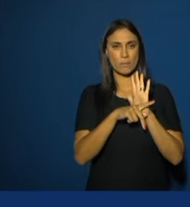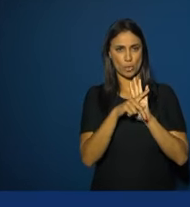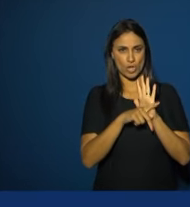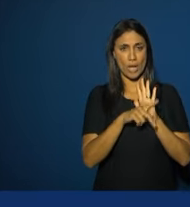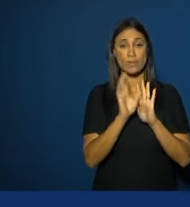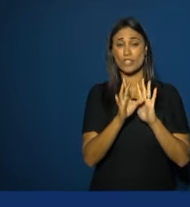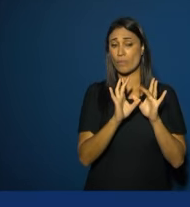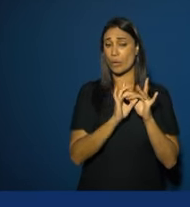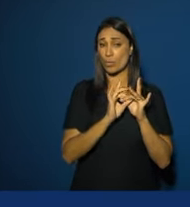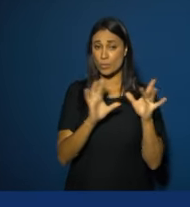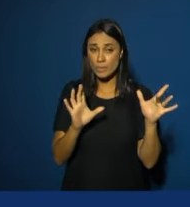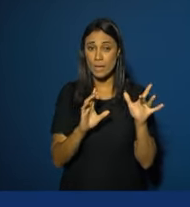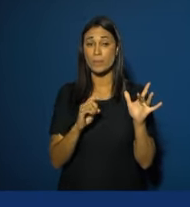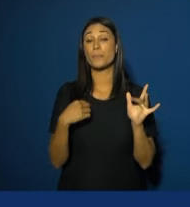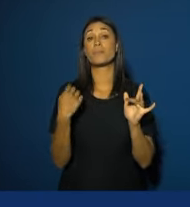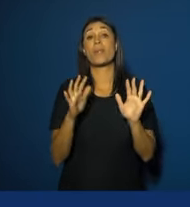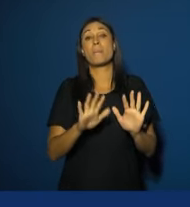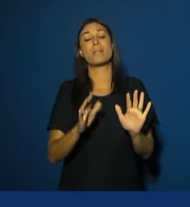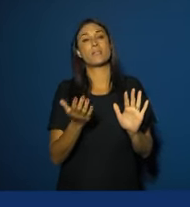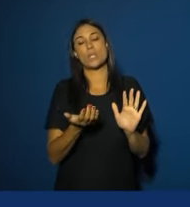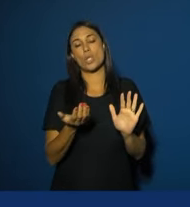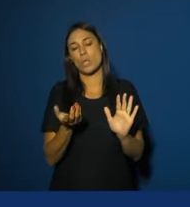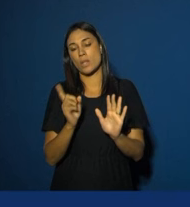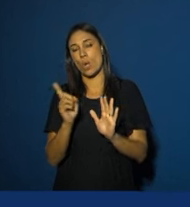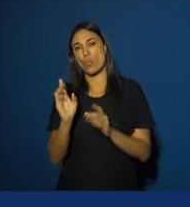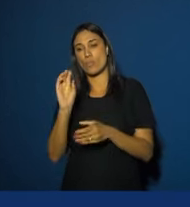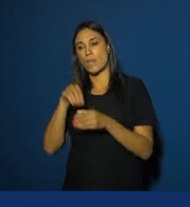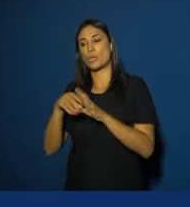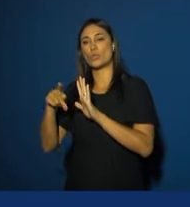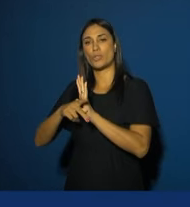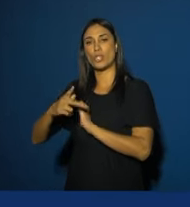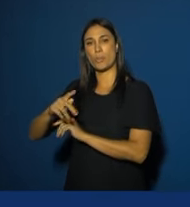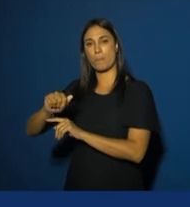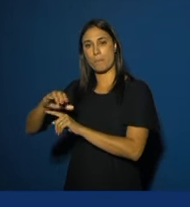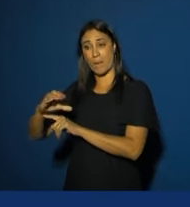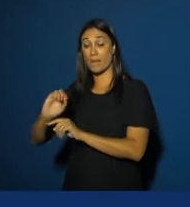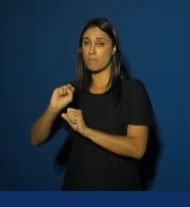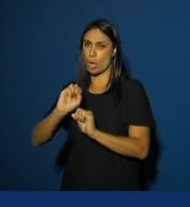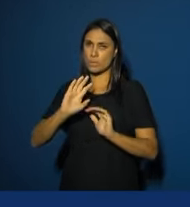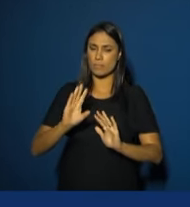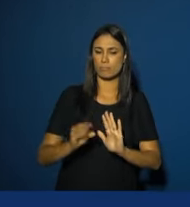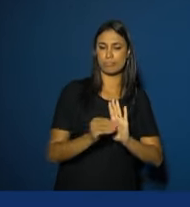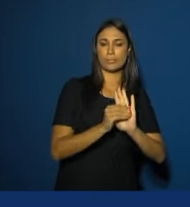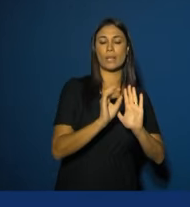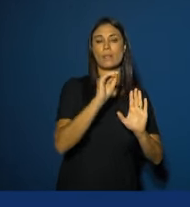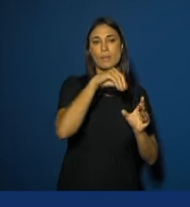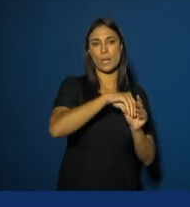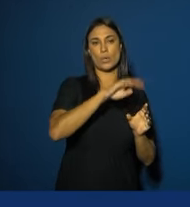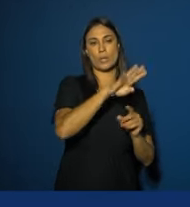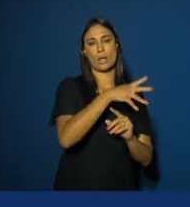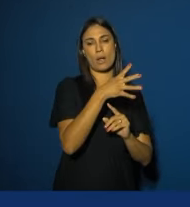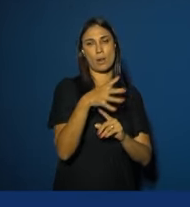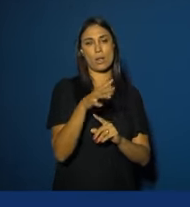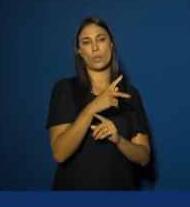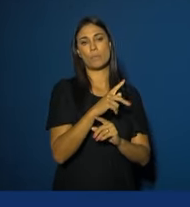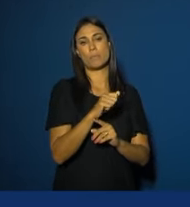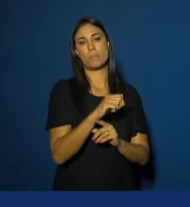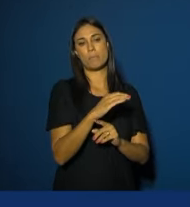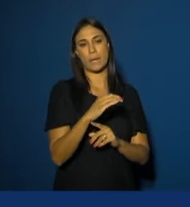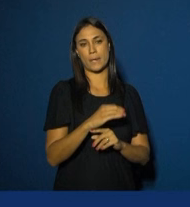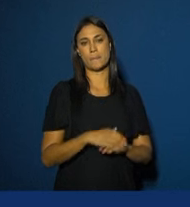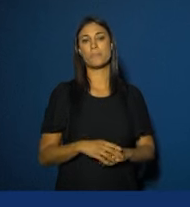foram autorizados, mas que hoje não estão no PAC, eles poderão ser incluídos aqui na carteira do PAC. Vamos